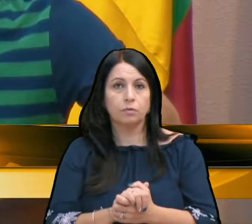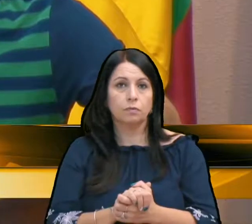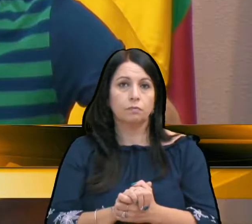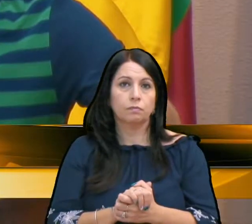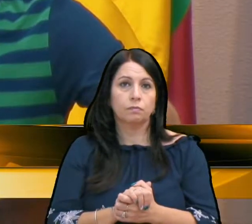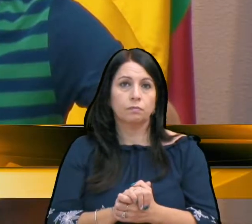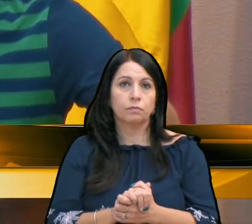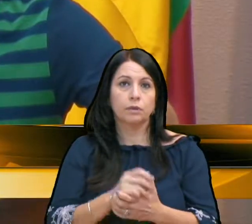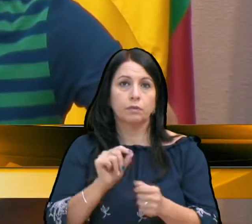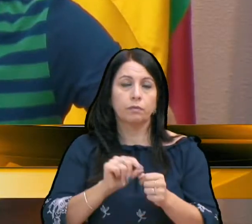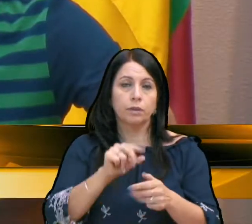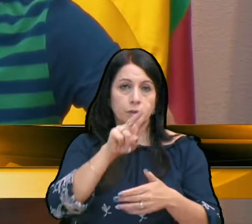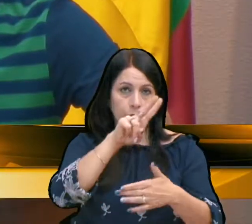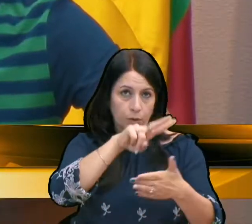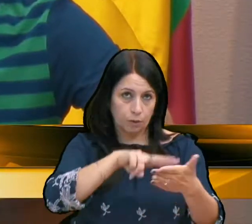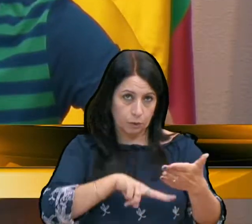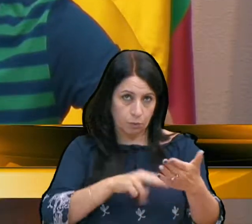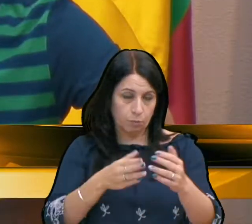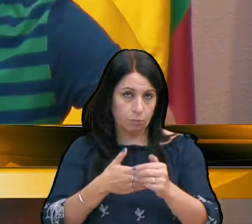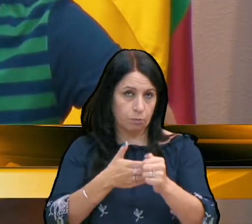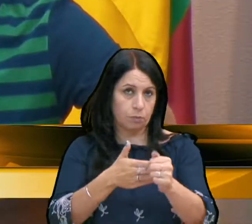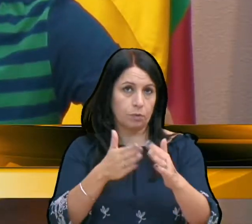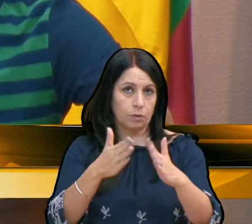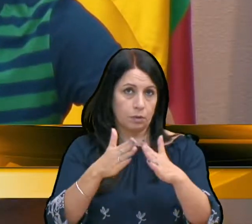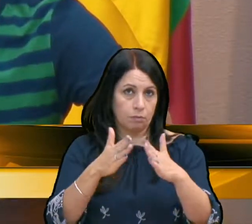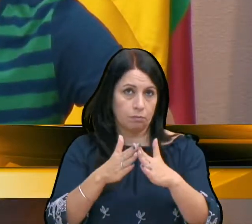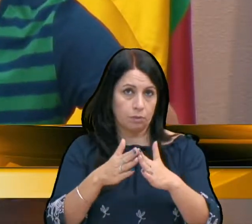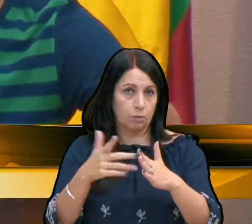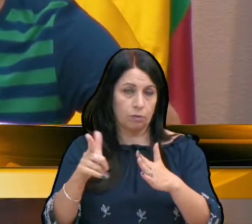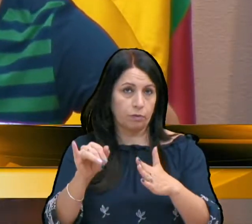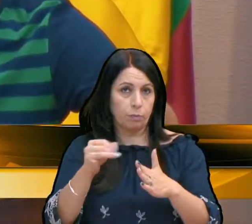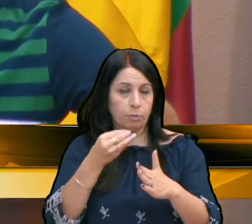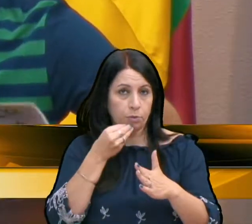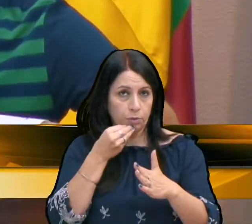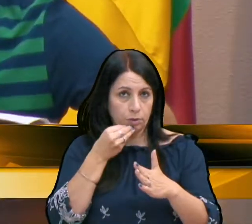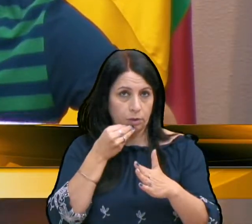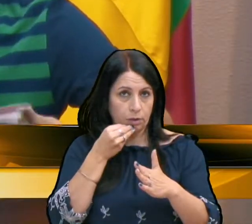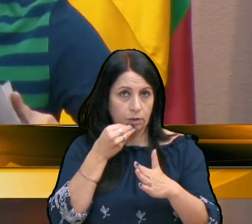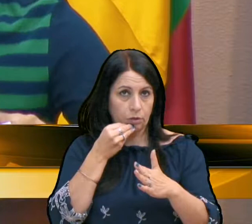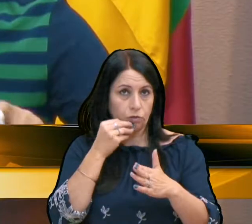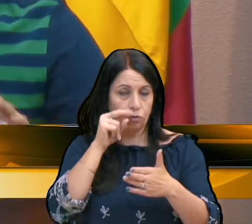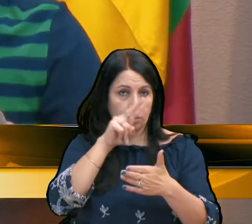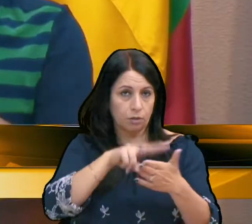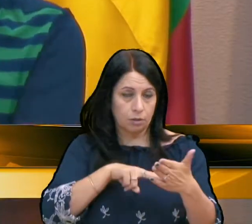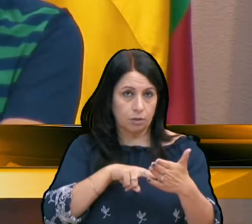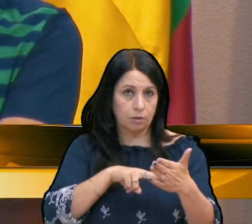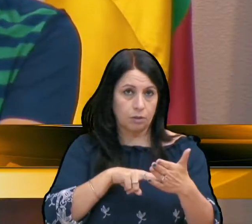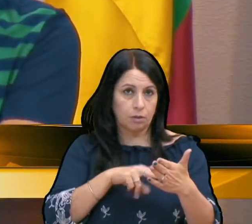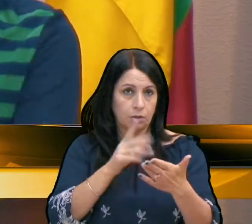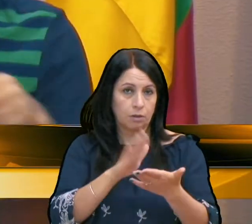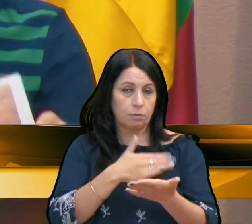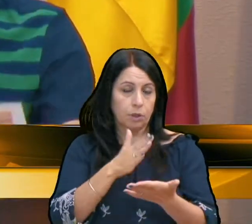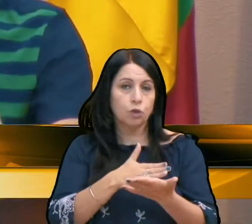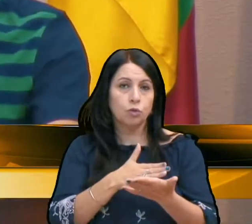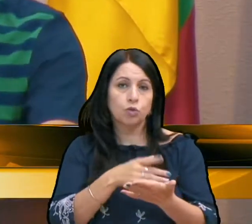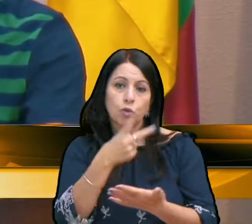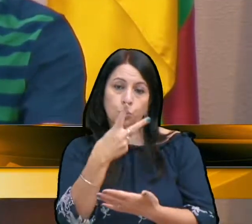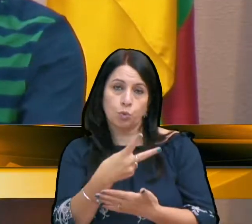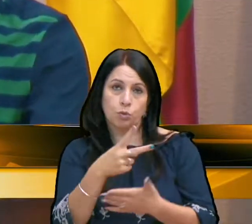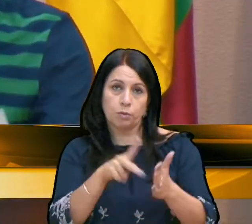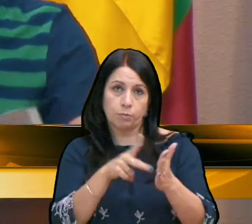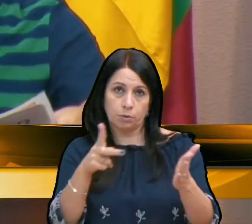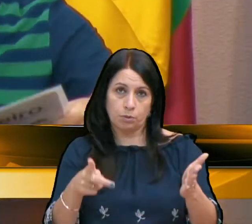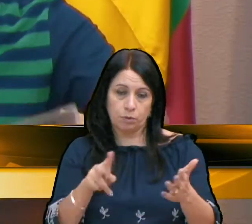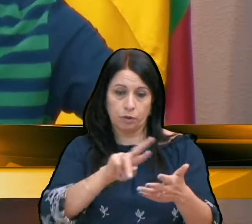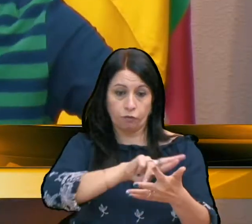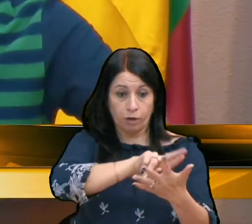E eu passo a leitura para quem está nos acompanhando em casa ou quem não teve a oportunidade de ler, os servidores aqui da Câmara. Está na página 2 da